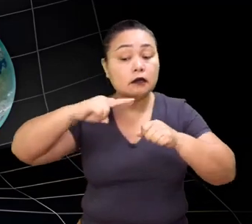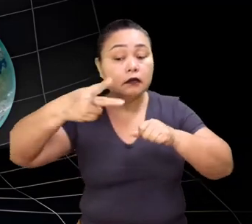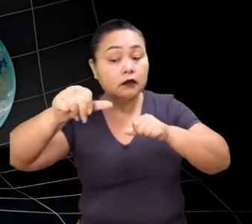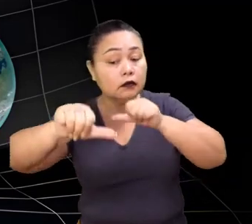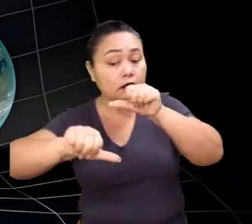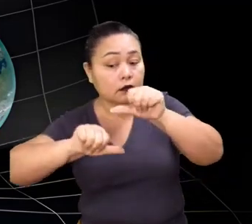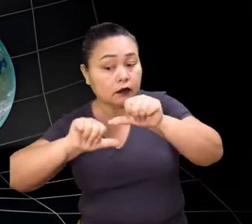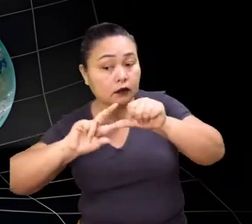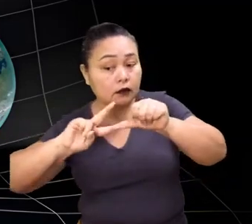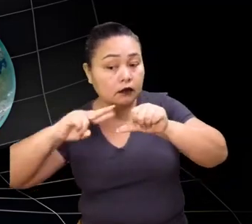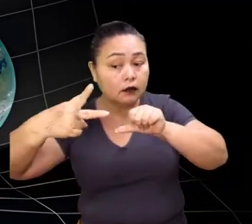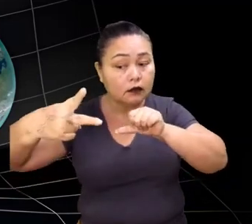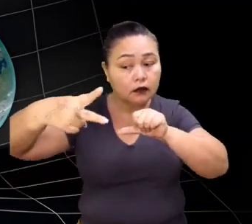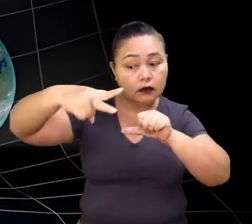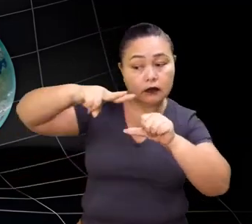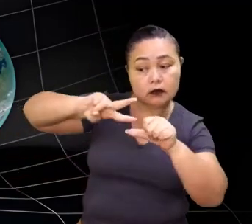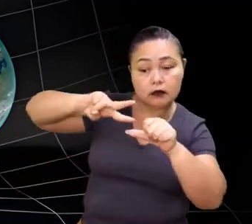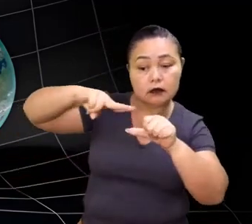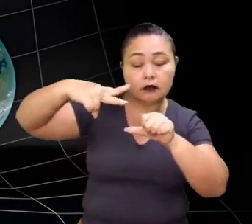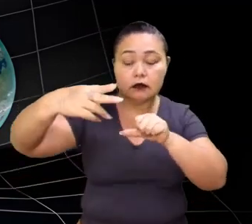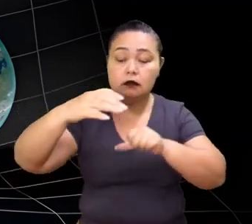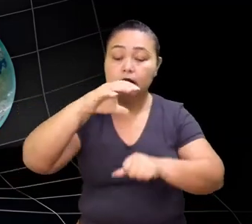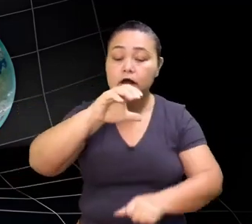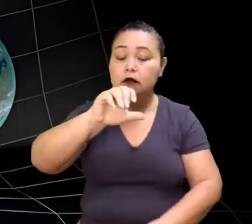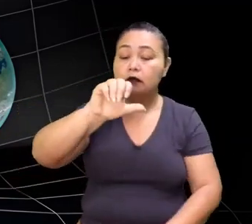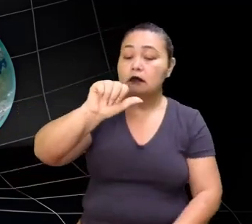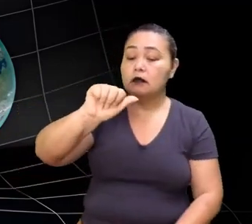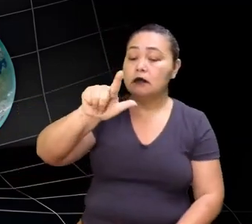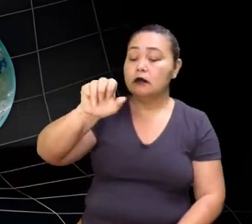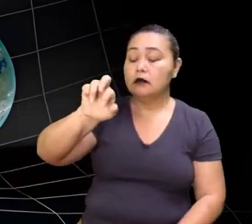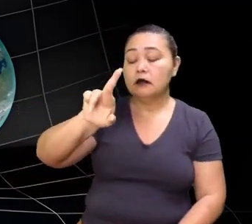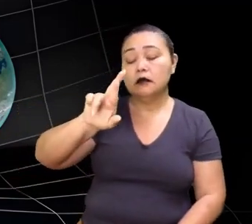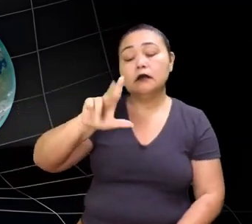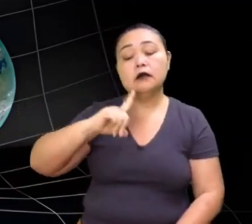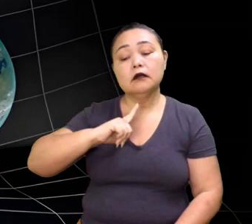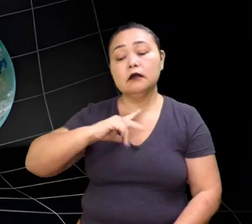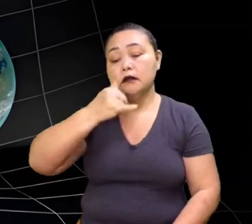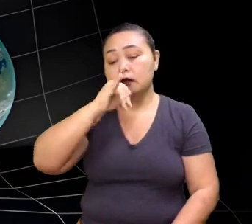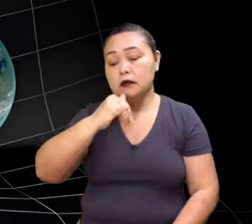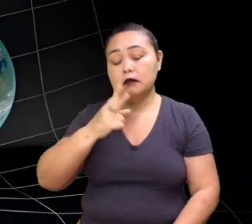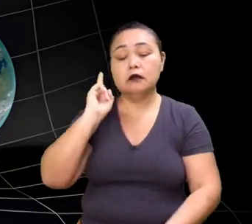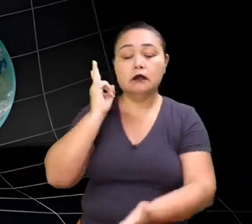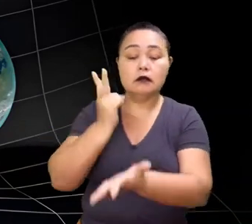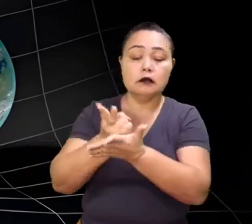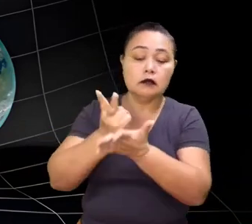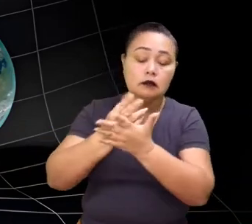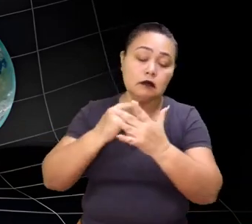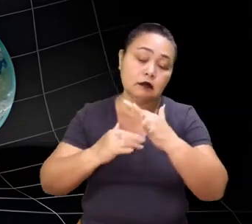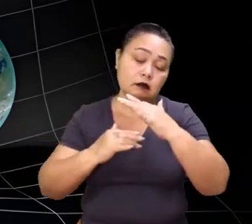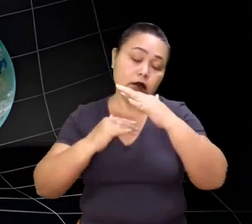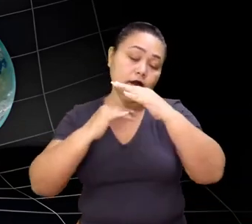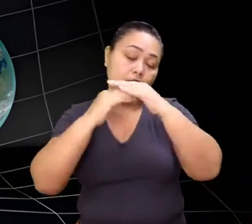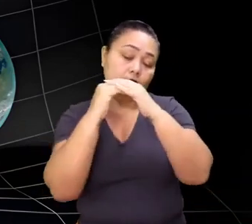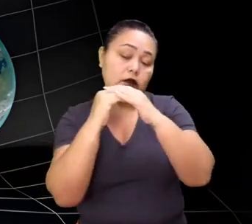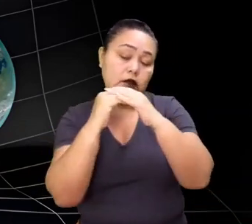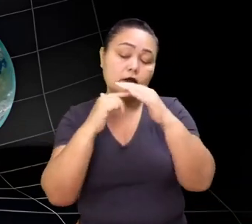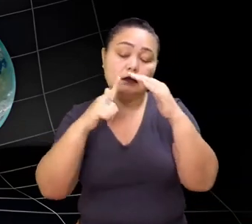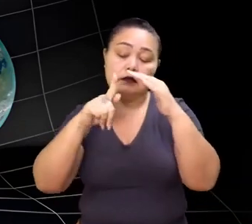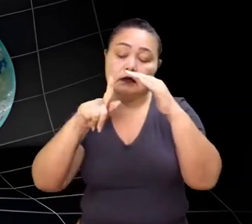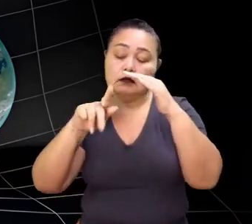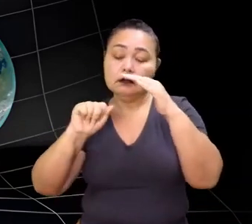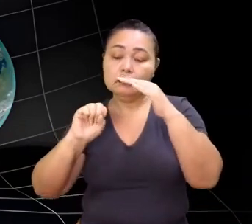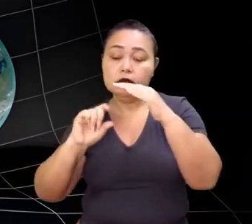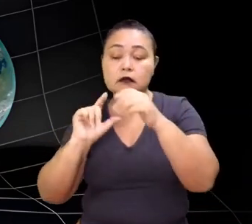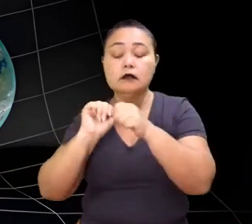calor o próprio energia a temperatura for para manter essa expansão ou compressão do gás nós